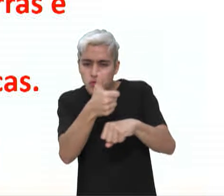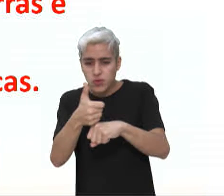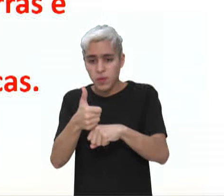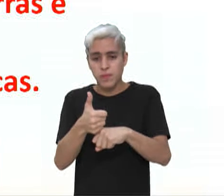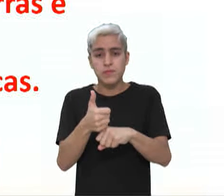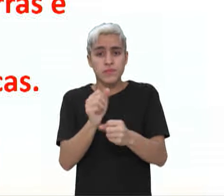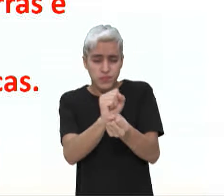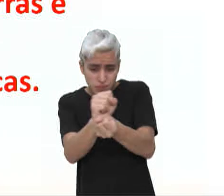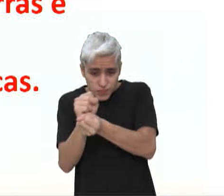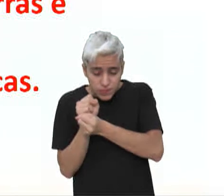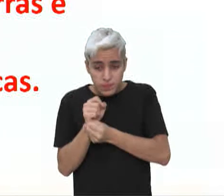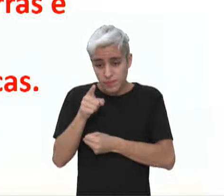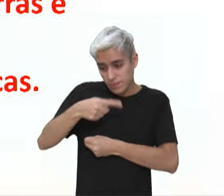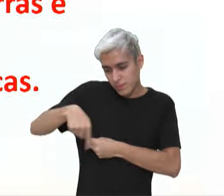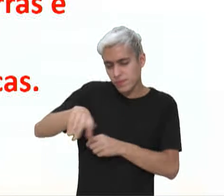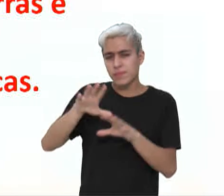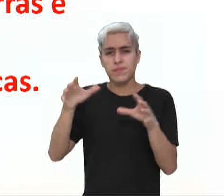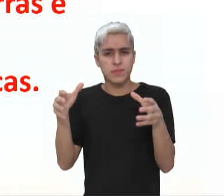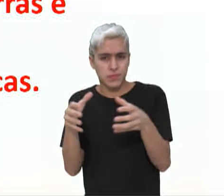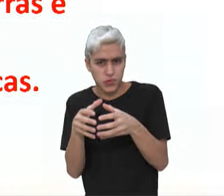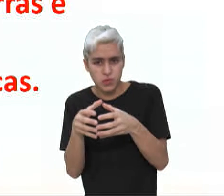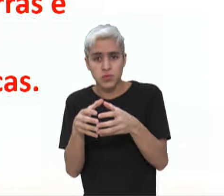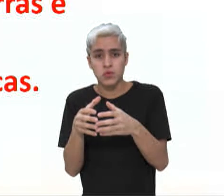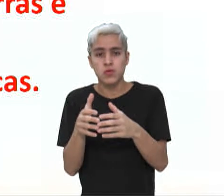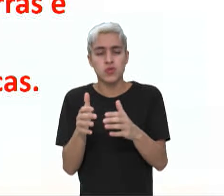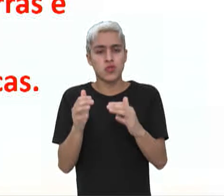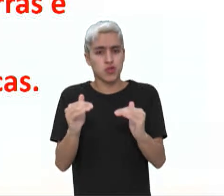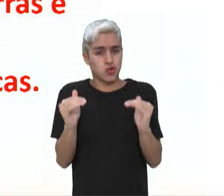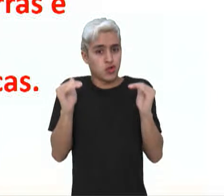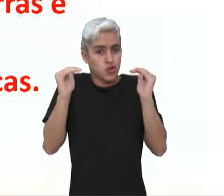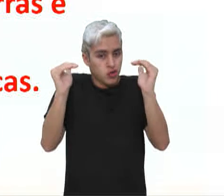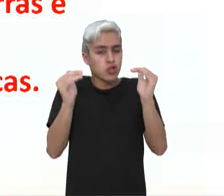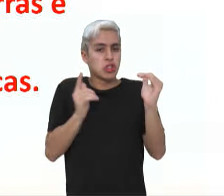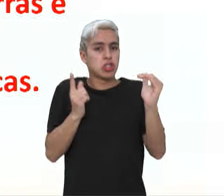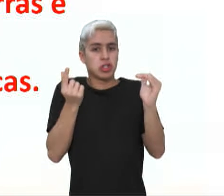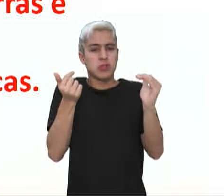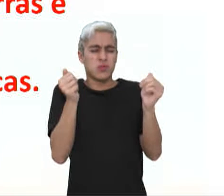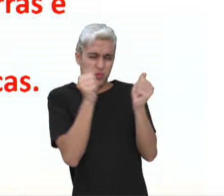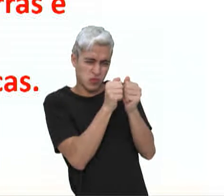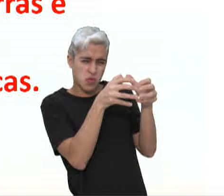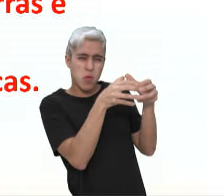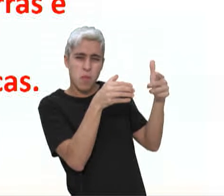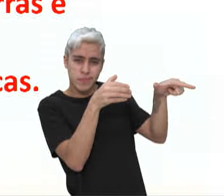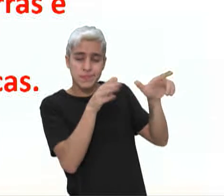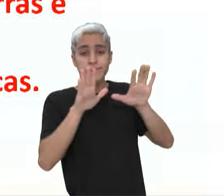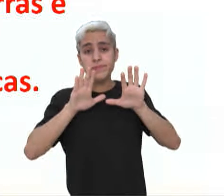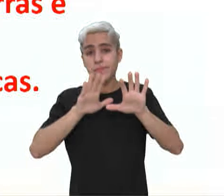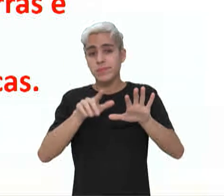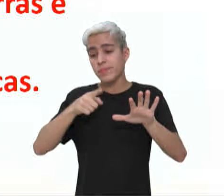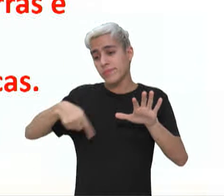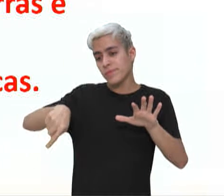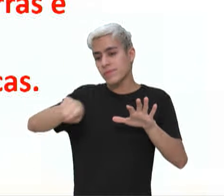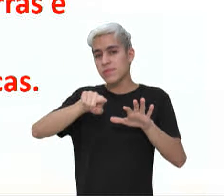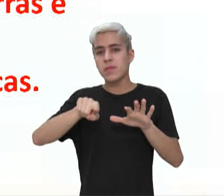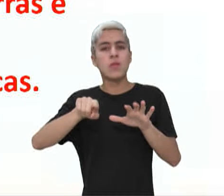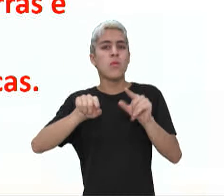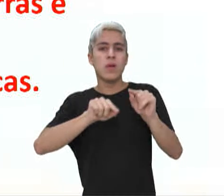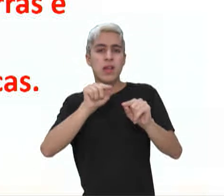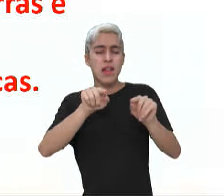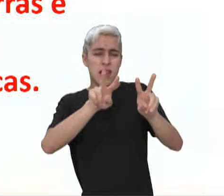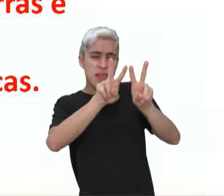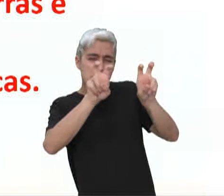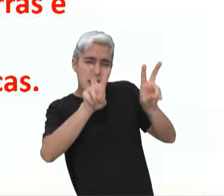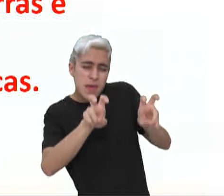escravos, formavam a elite econômica, junto com os chapetones, mas eram excluídos de